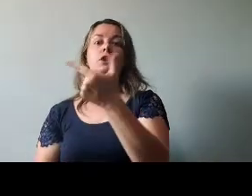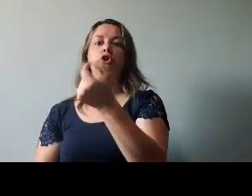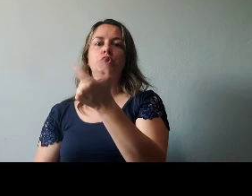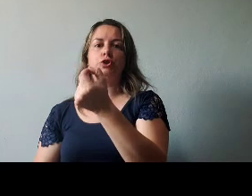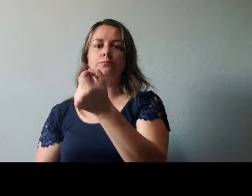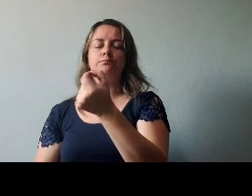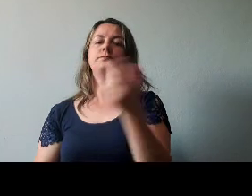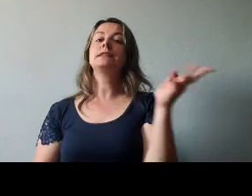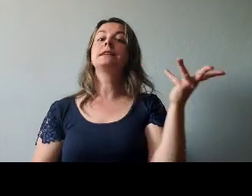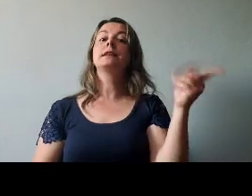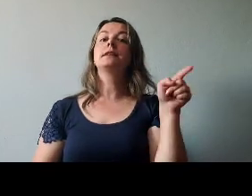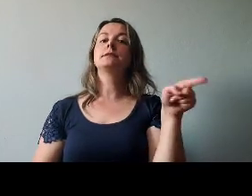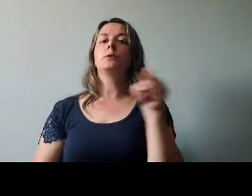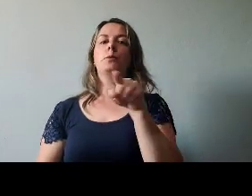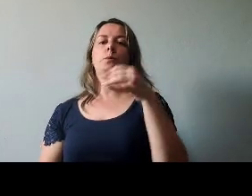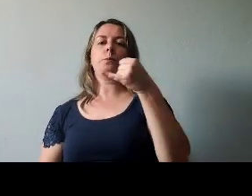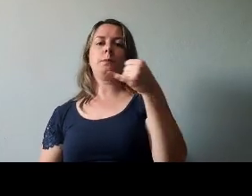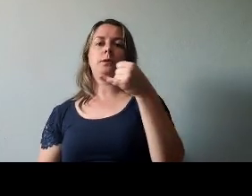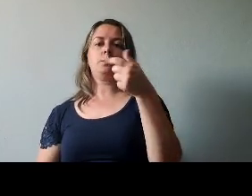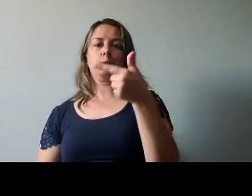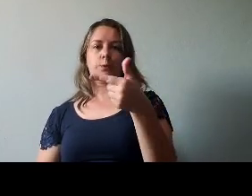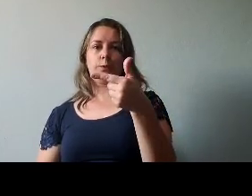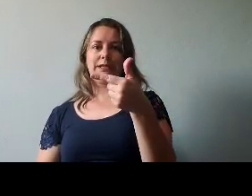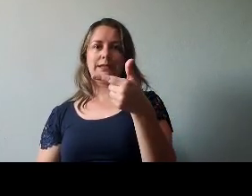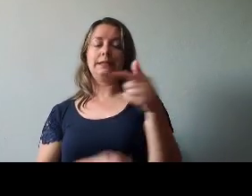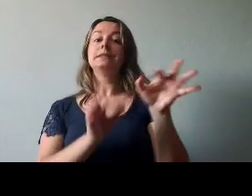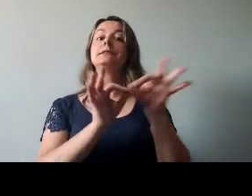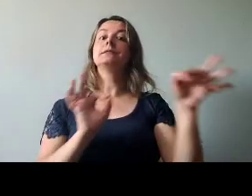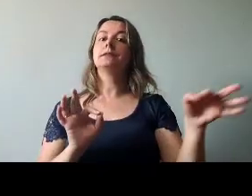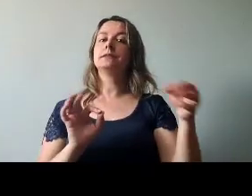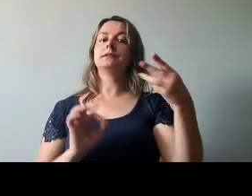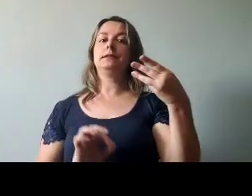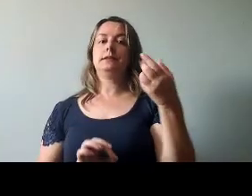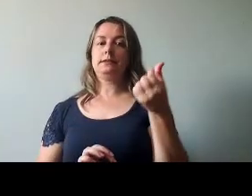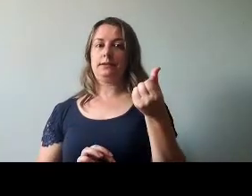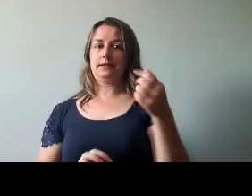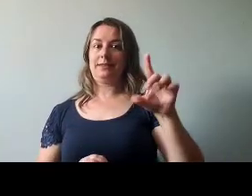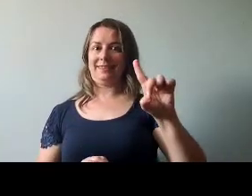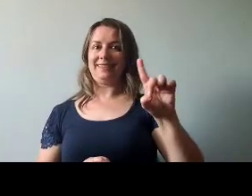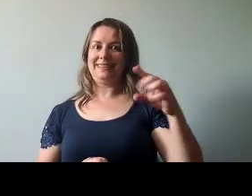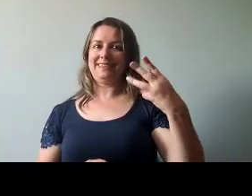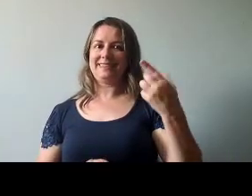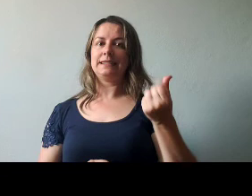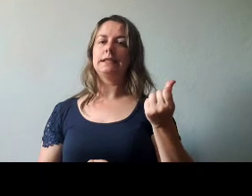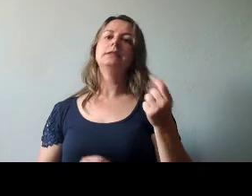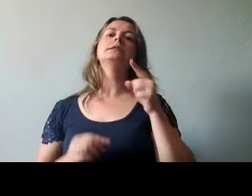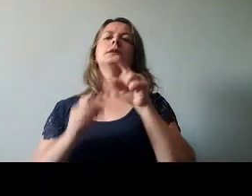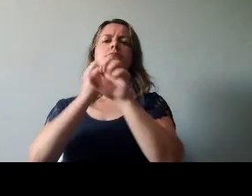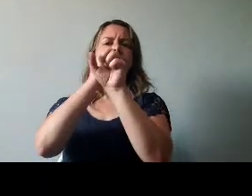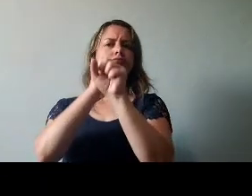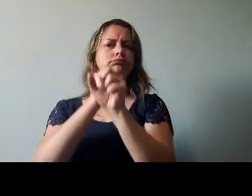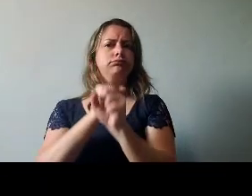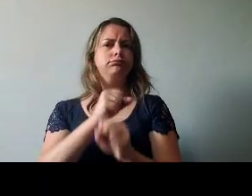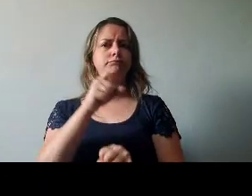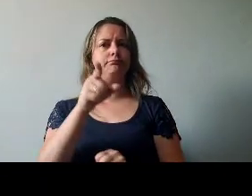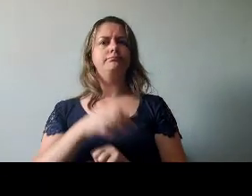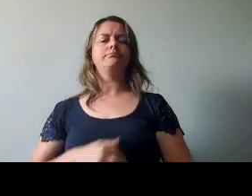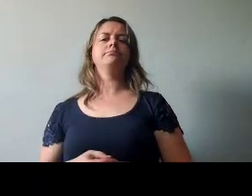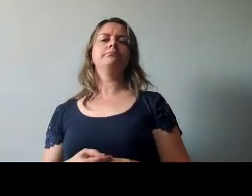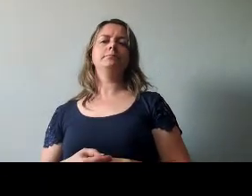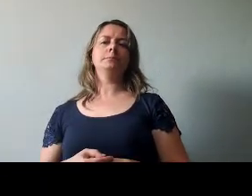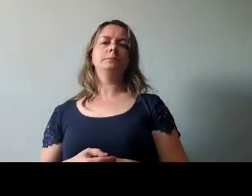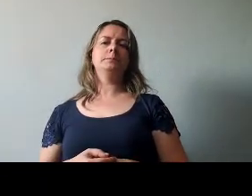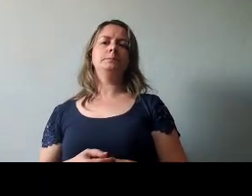aceleração menos 2 e a distância é 36. 20 ao quadrado, 400, 2 vezes